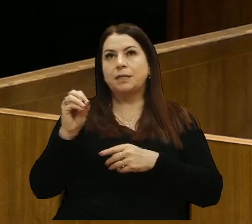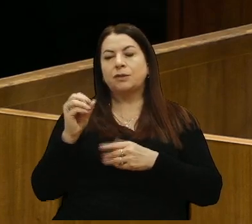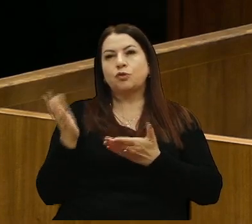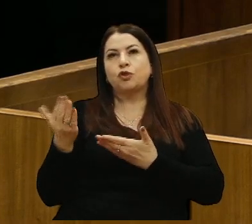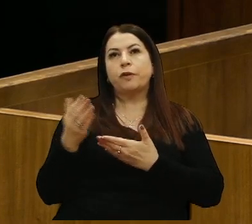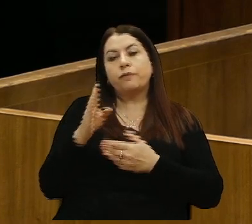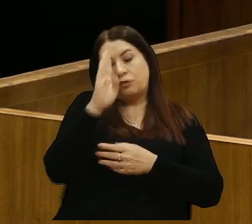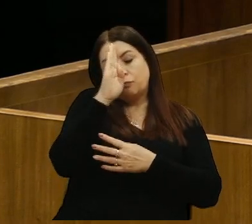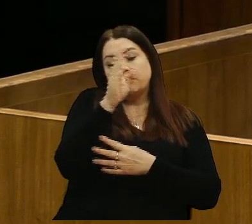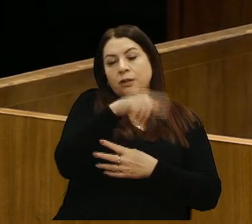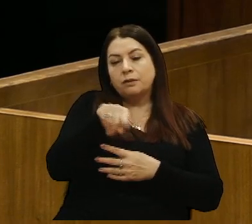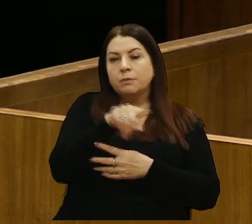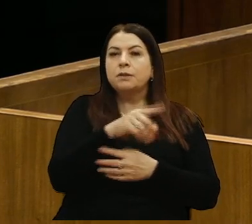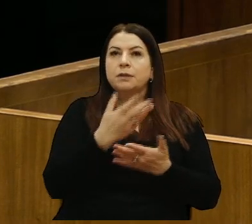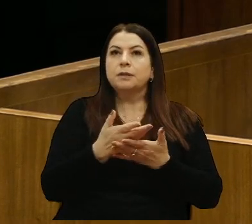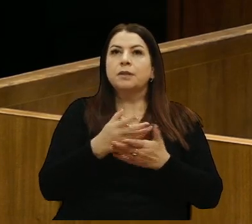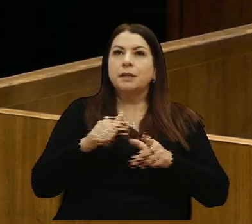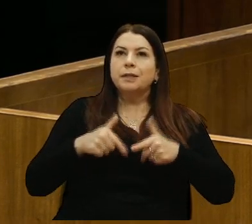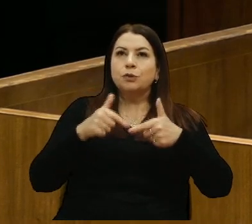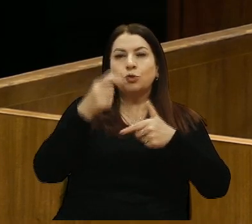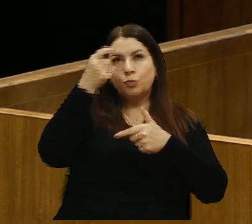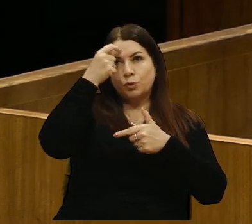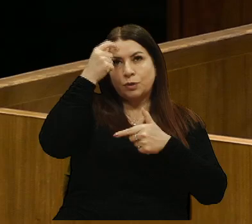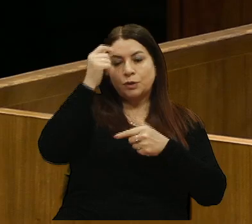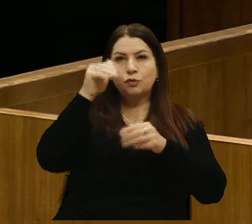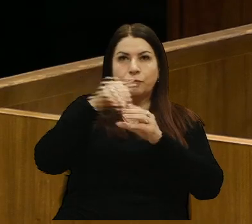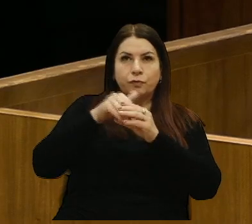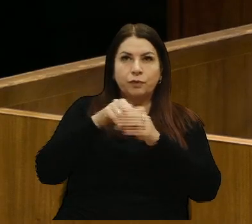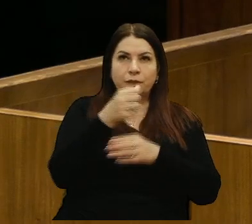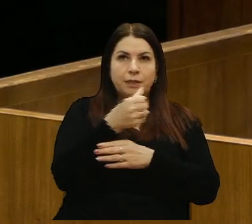atingidos diretamente. Ações de conscientização do voto,